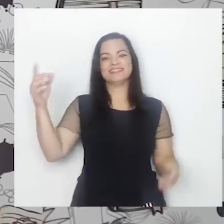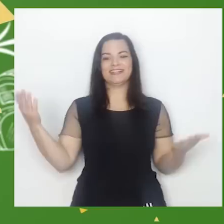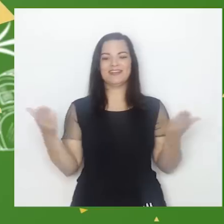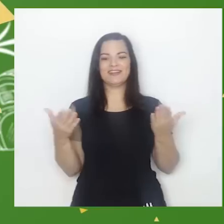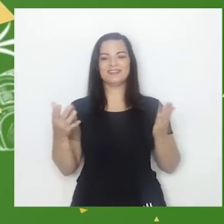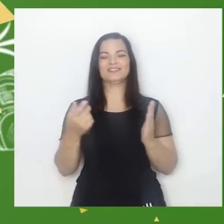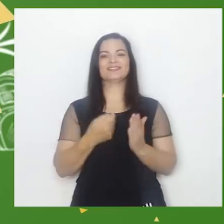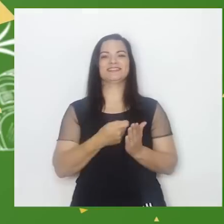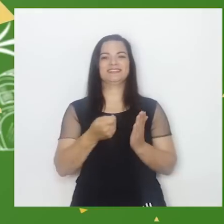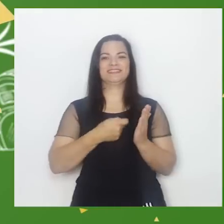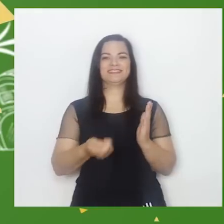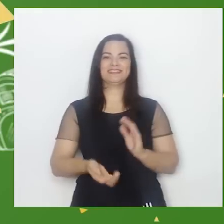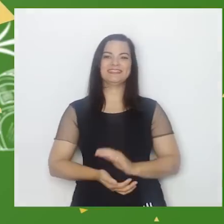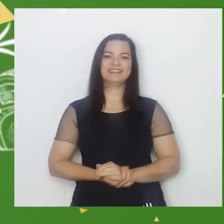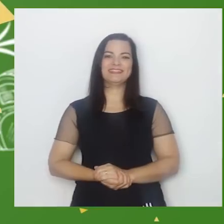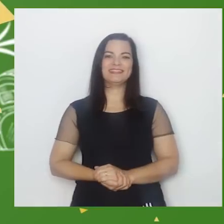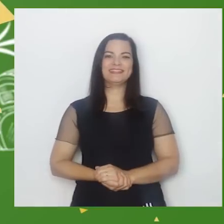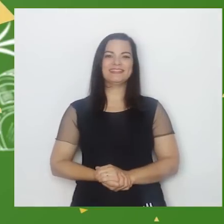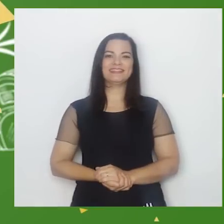hoje.